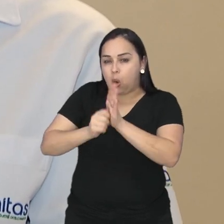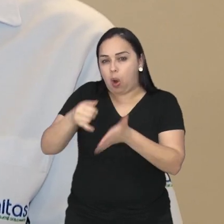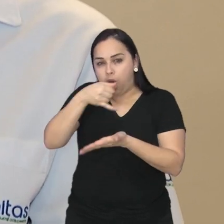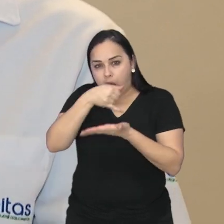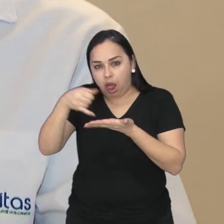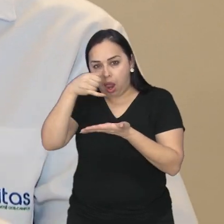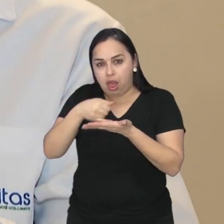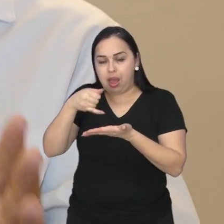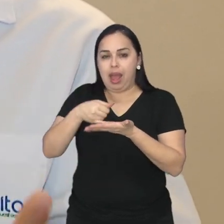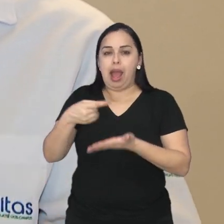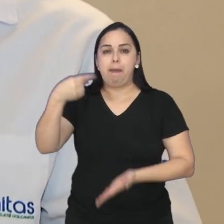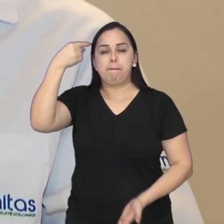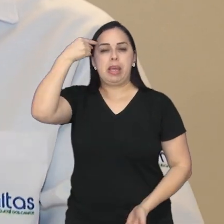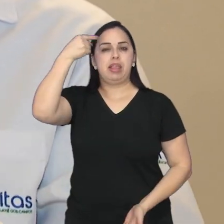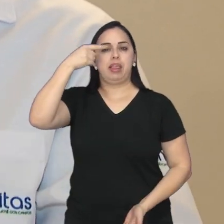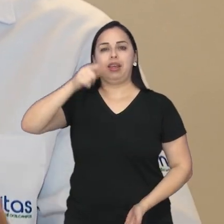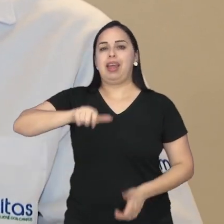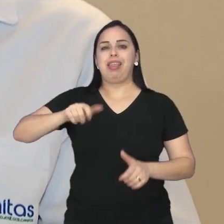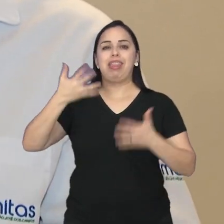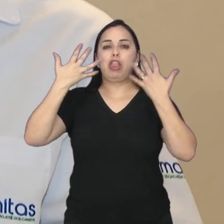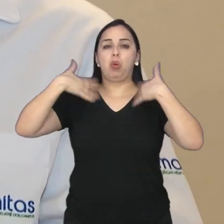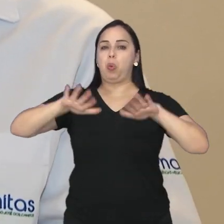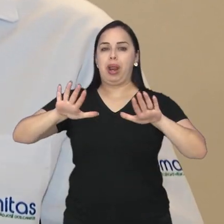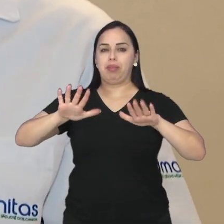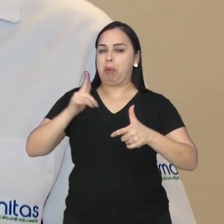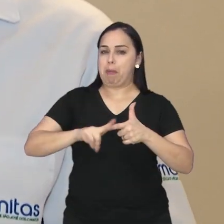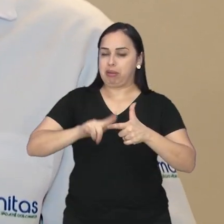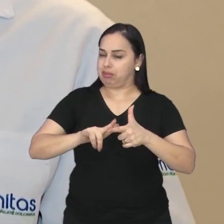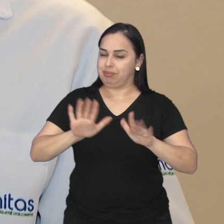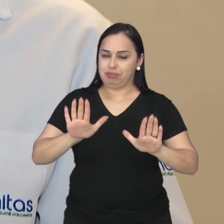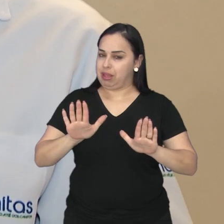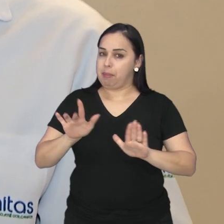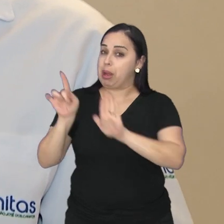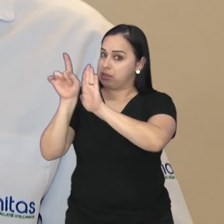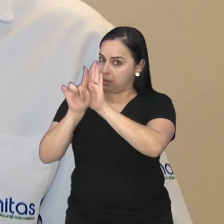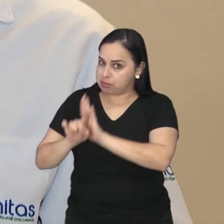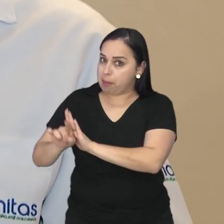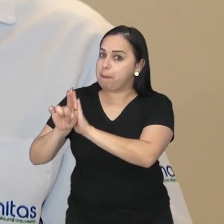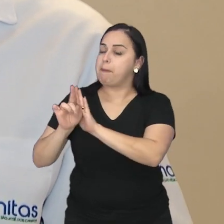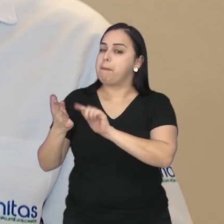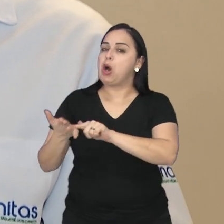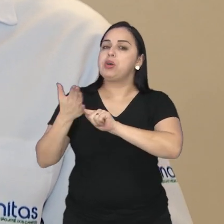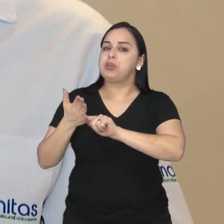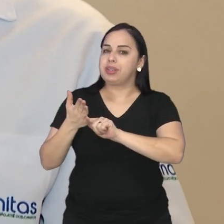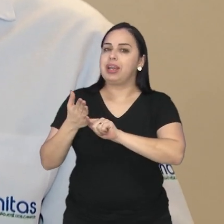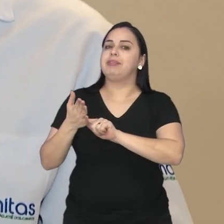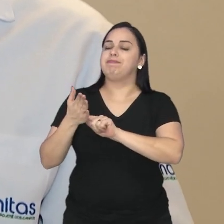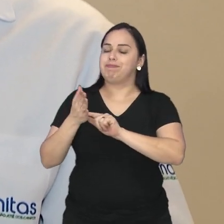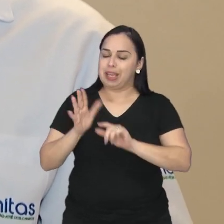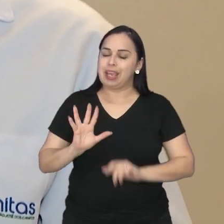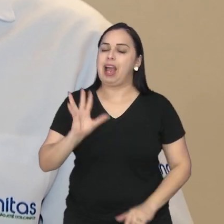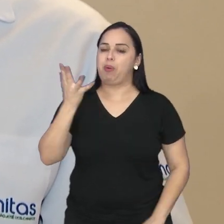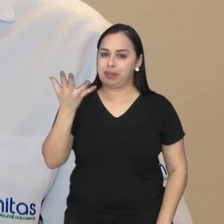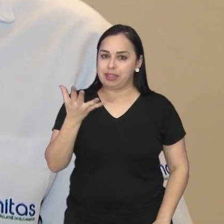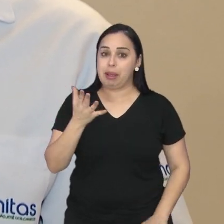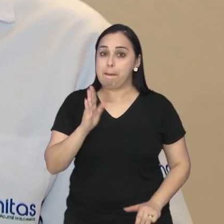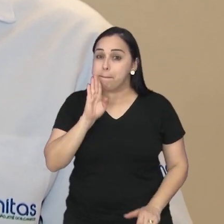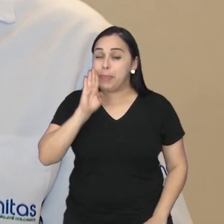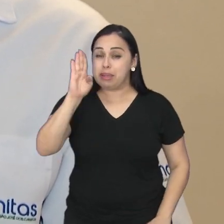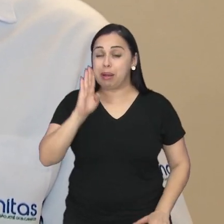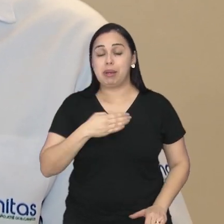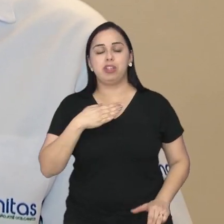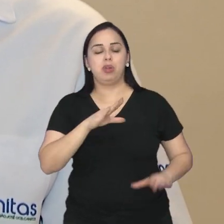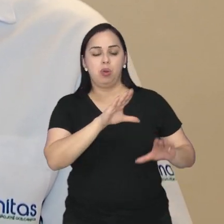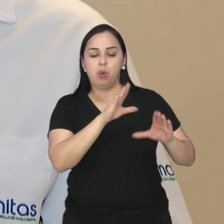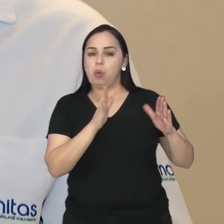vezes acham que maconha é uma erva natural, não tem problema e tudo mais. E as pesquisas mostram que não é isso. Então, principalmente o adolescente é